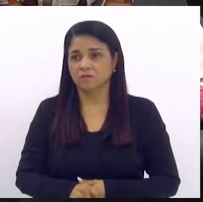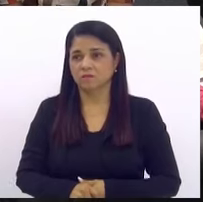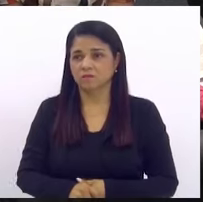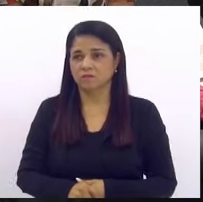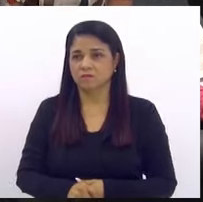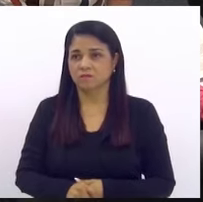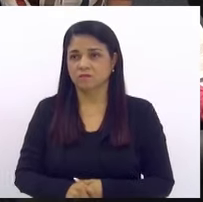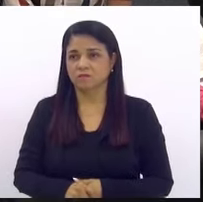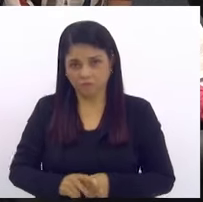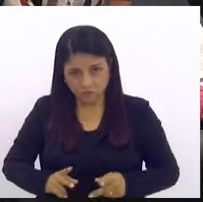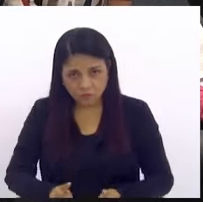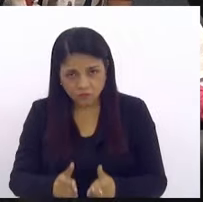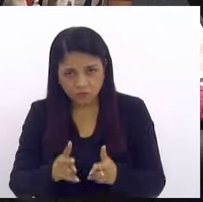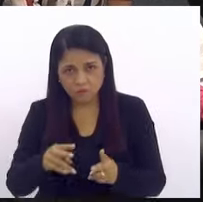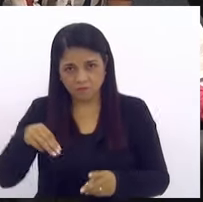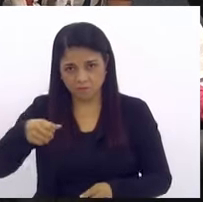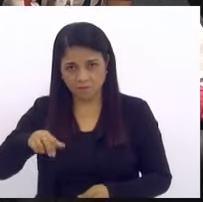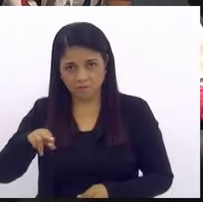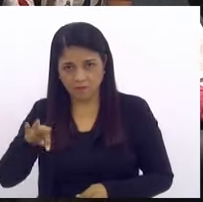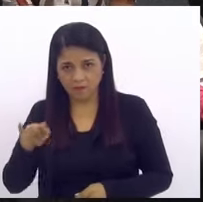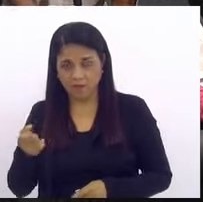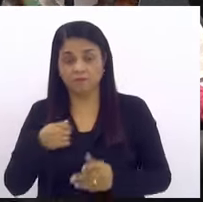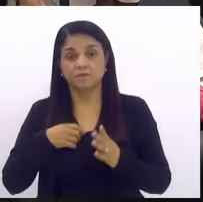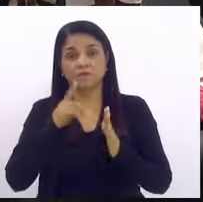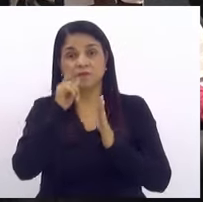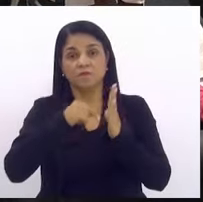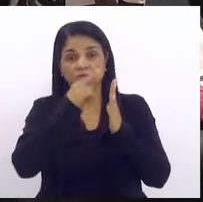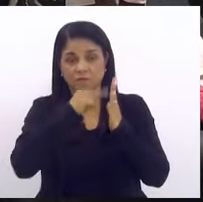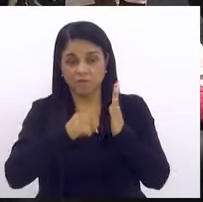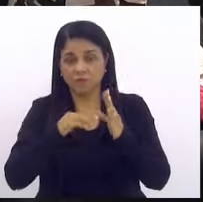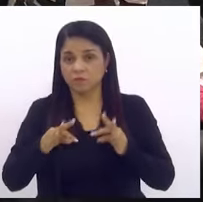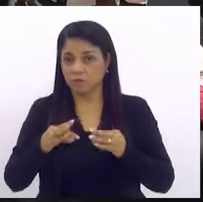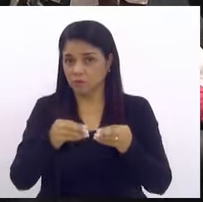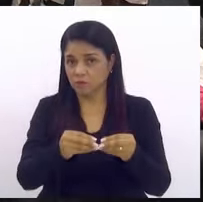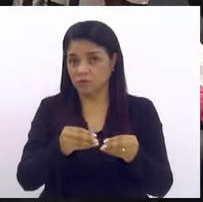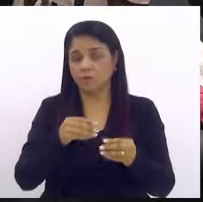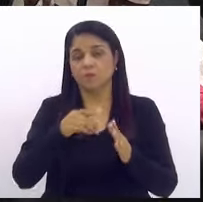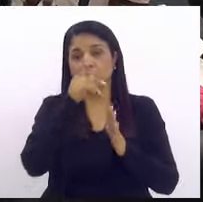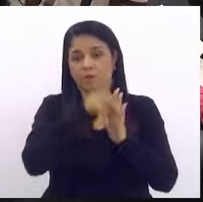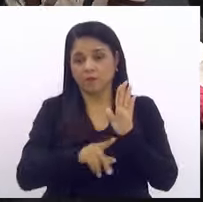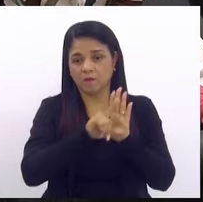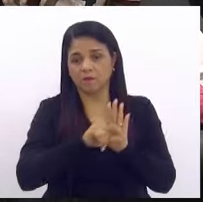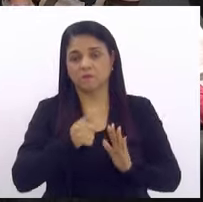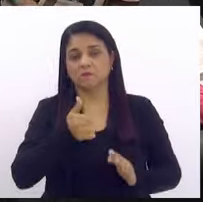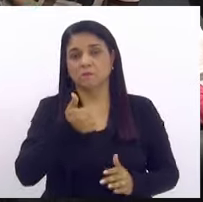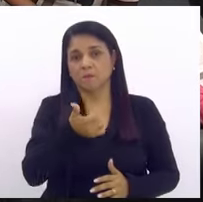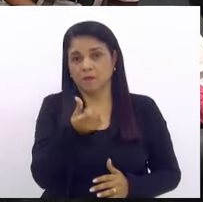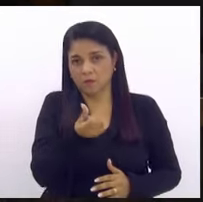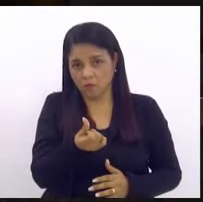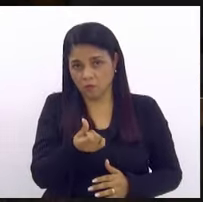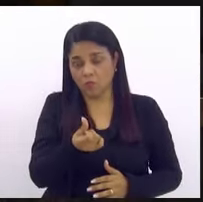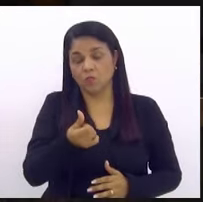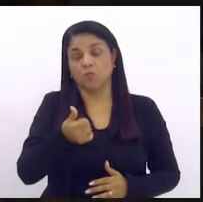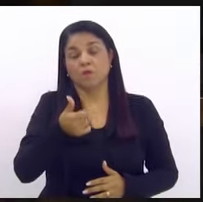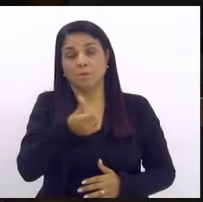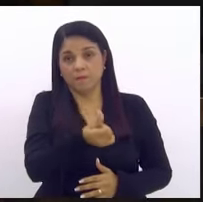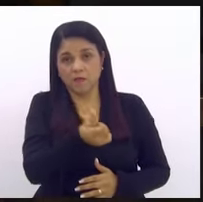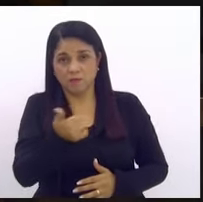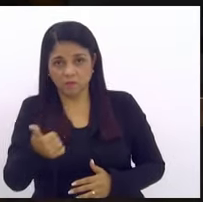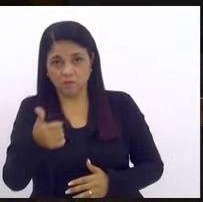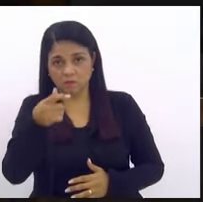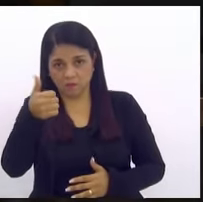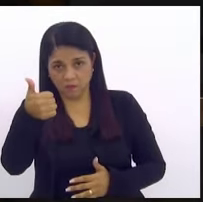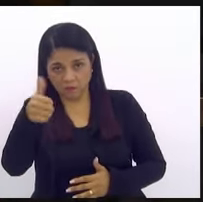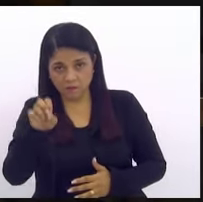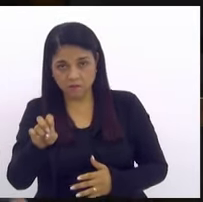Pode seguir, Marta? Veto total aposto ao projeto de lei número 6115/2022, de autoria dos deputados Luiz Paulo e André